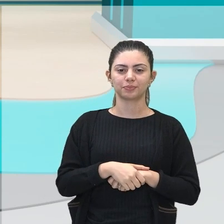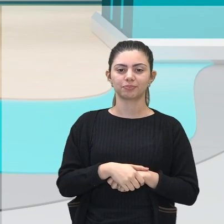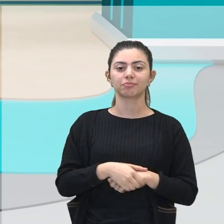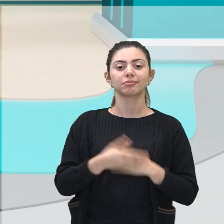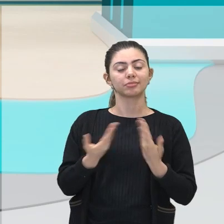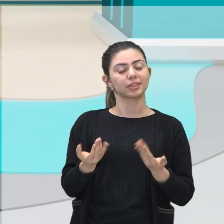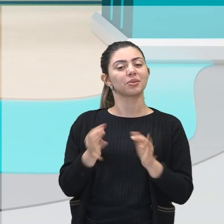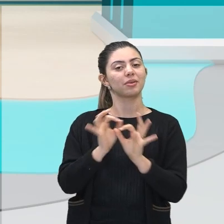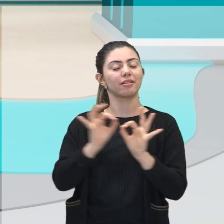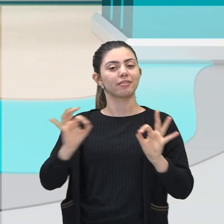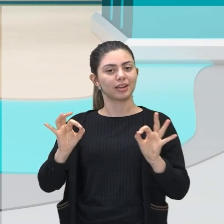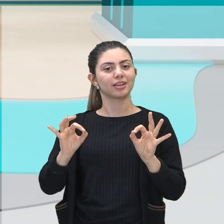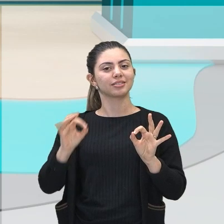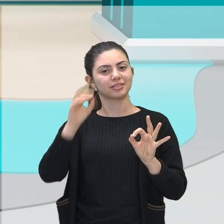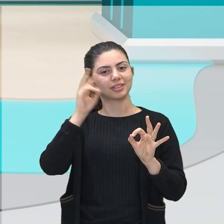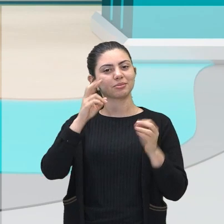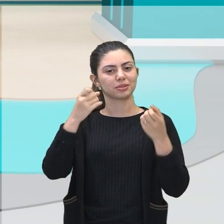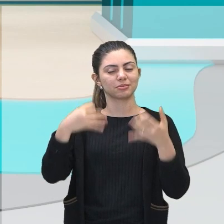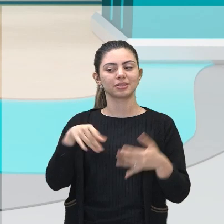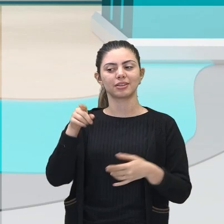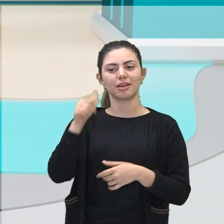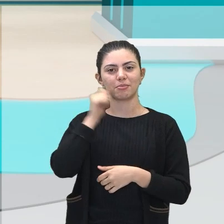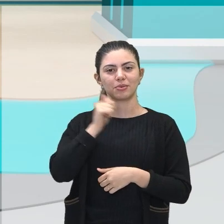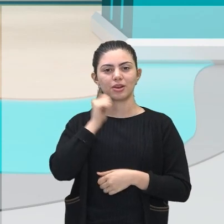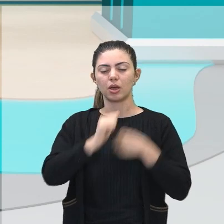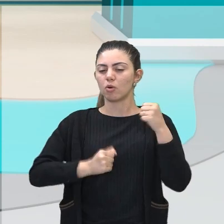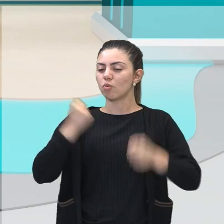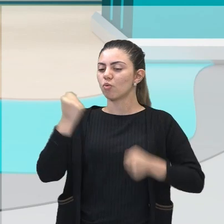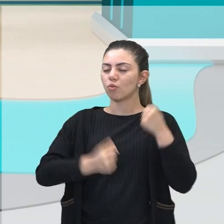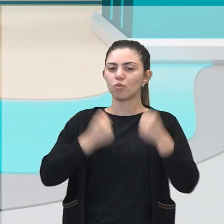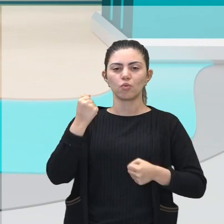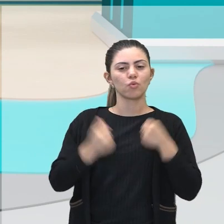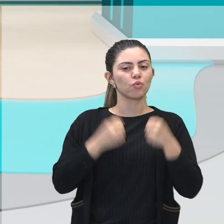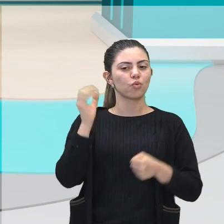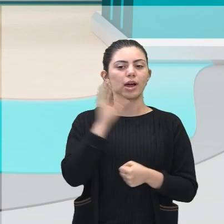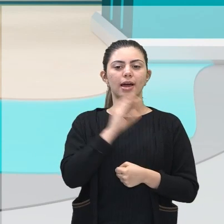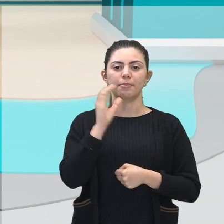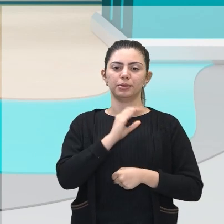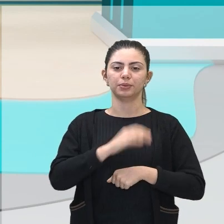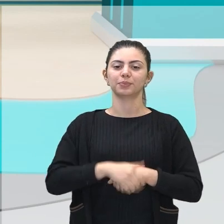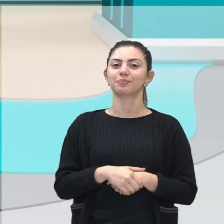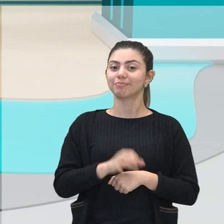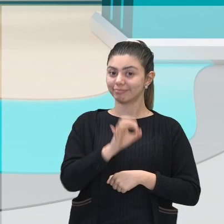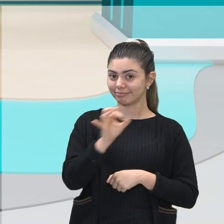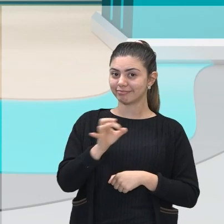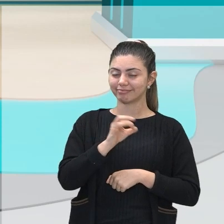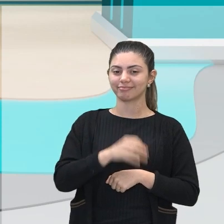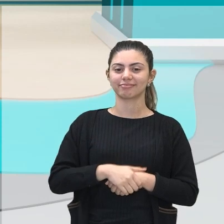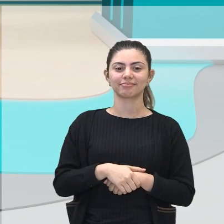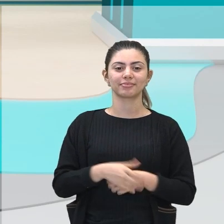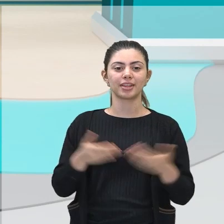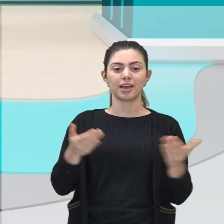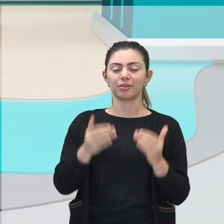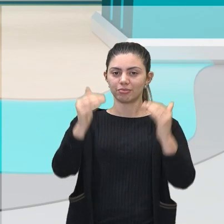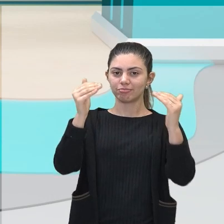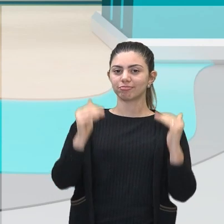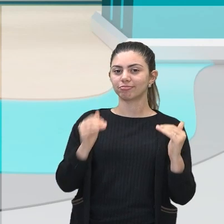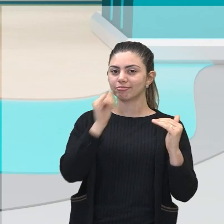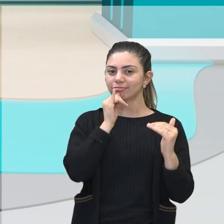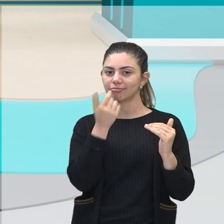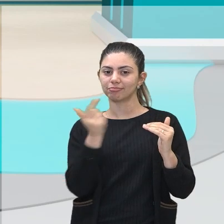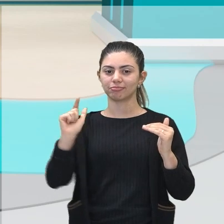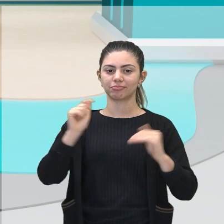falando assim, ela corre rapidamente, está dizendo o modo com que ela está correndo, ok? Vamos lá ver o próximo exemplo.